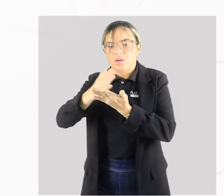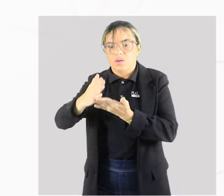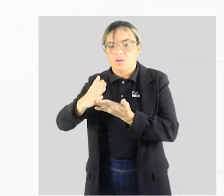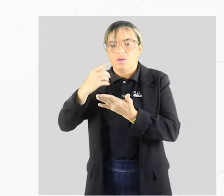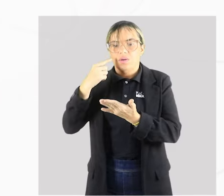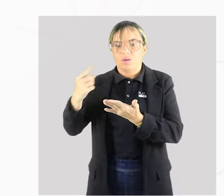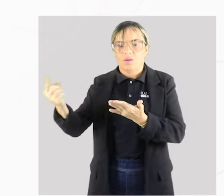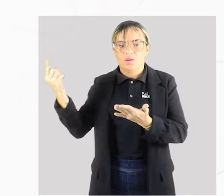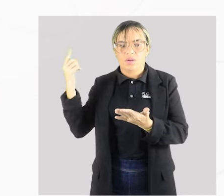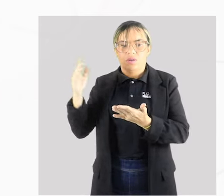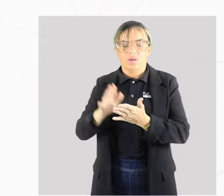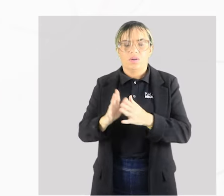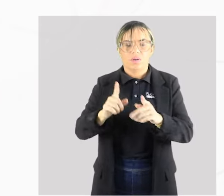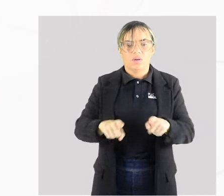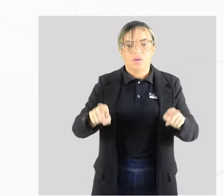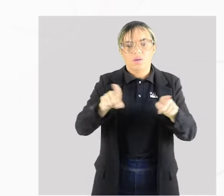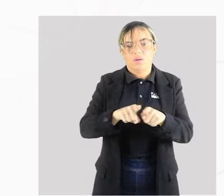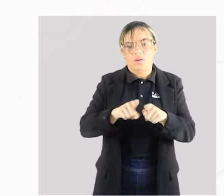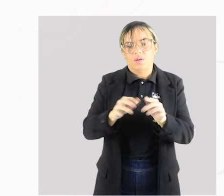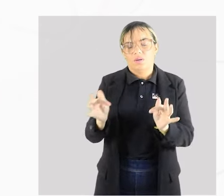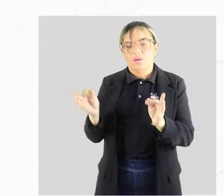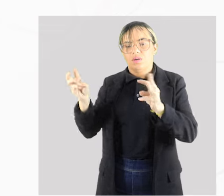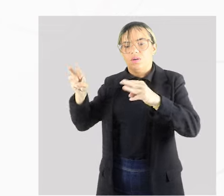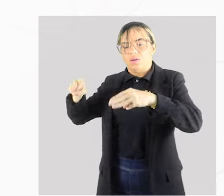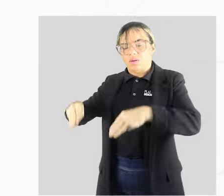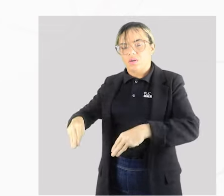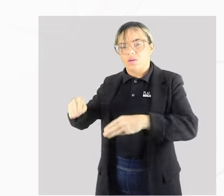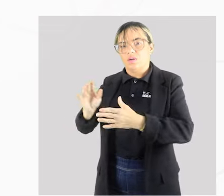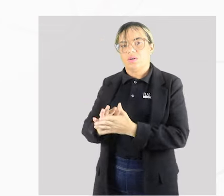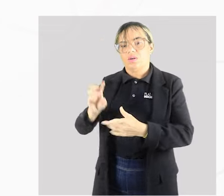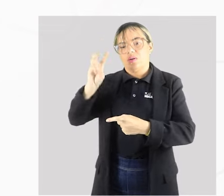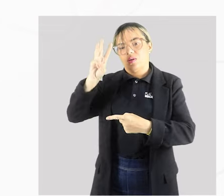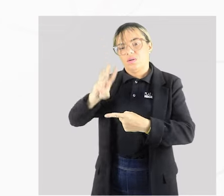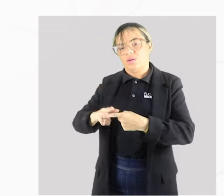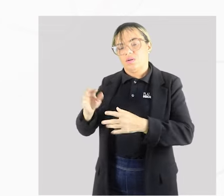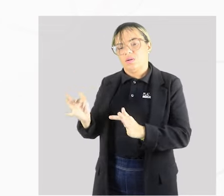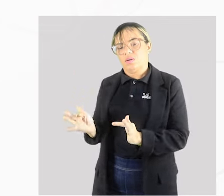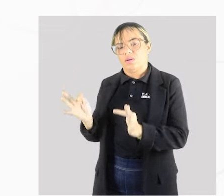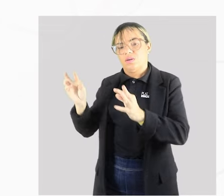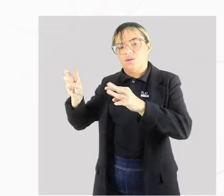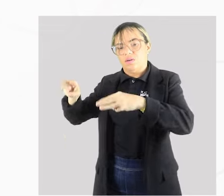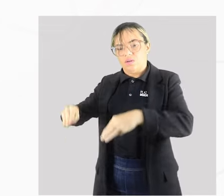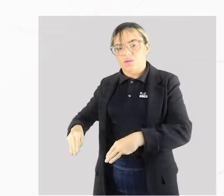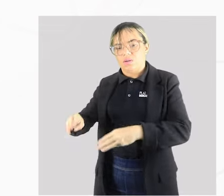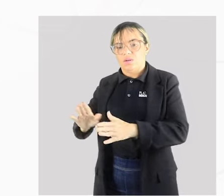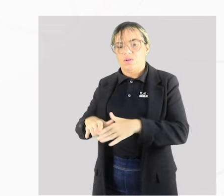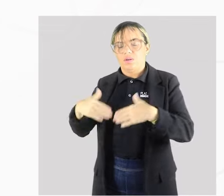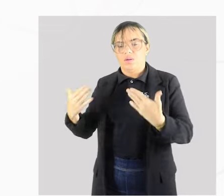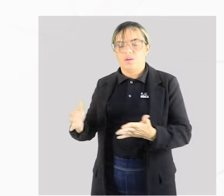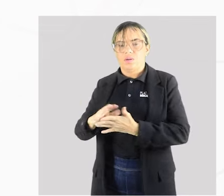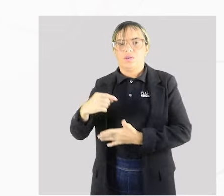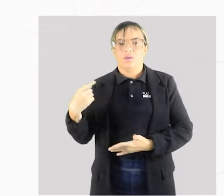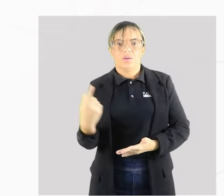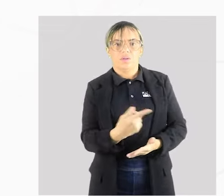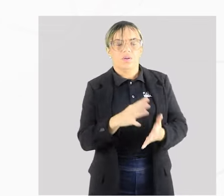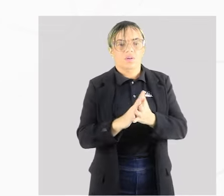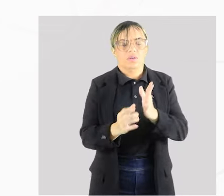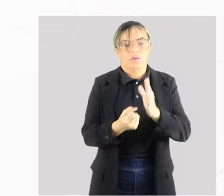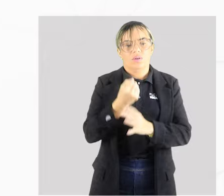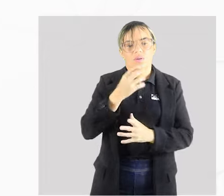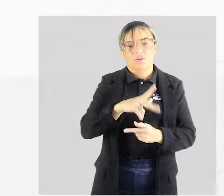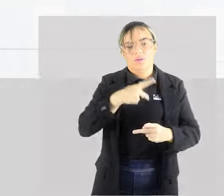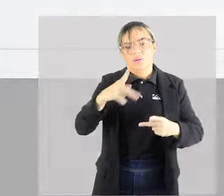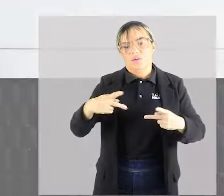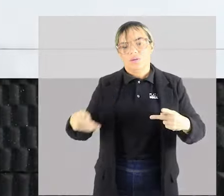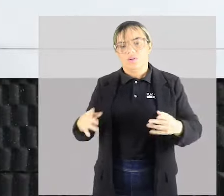ali de início e Colocou também a trinca que finaliza né as três trincas que finalizam as nossas proteínas Tá